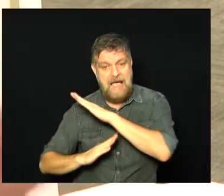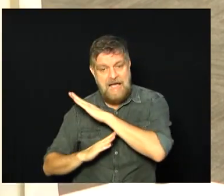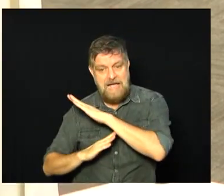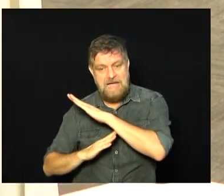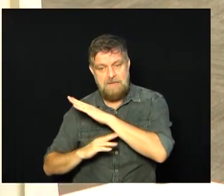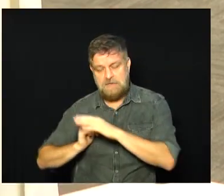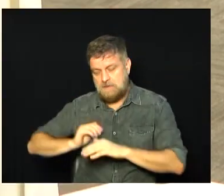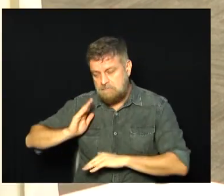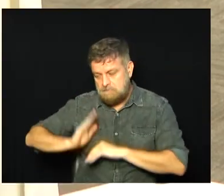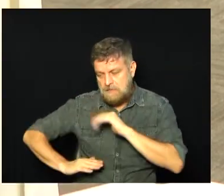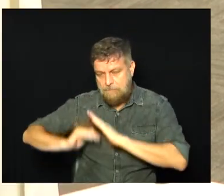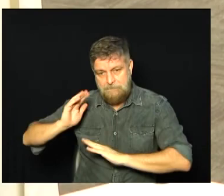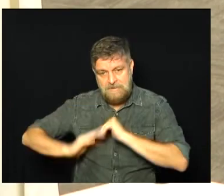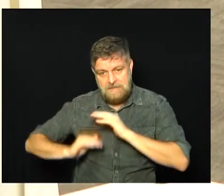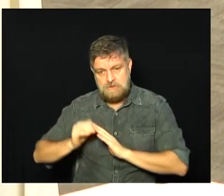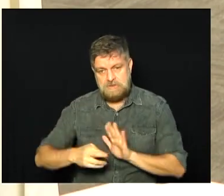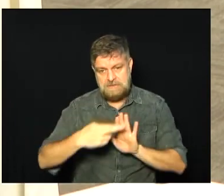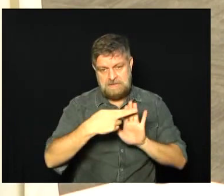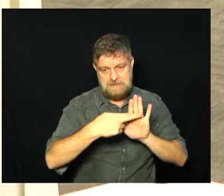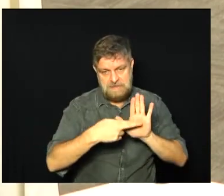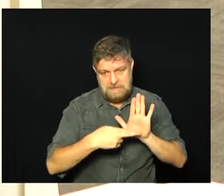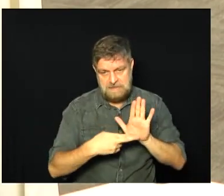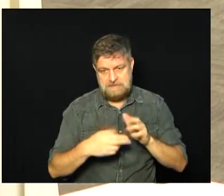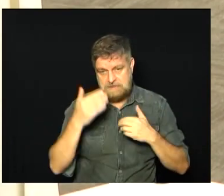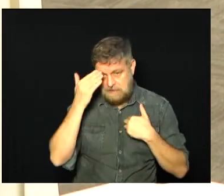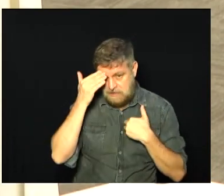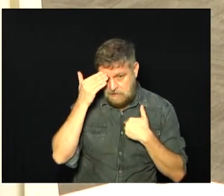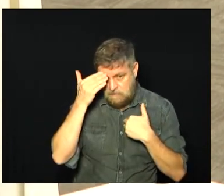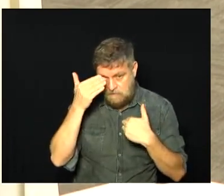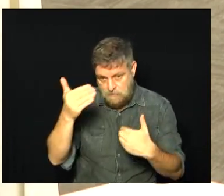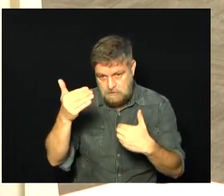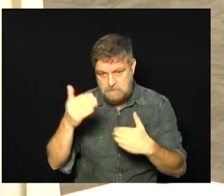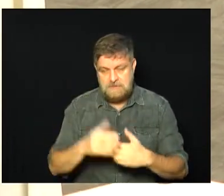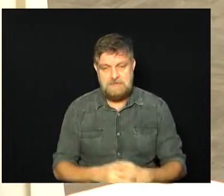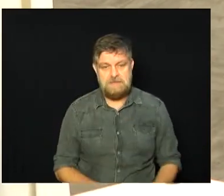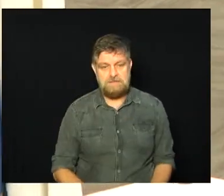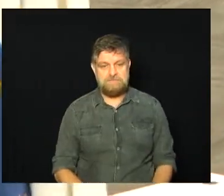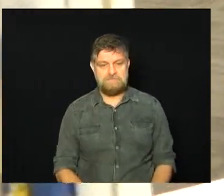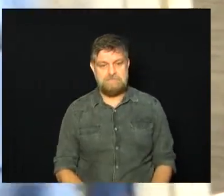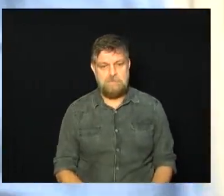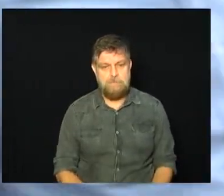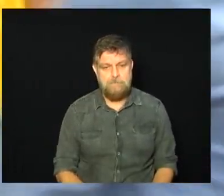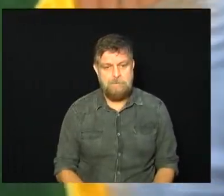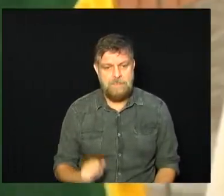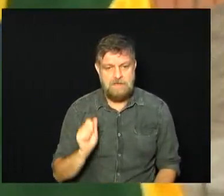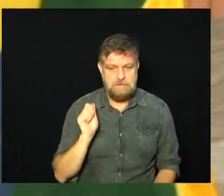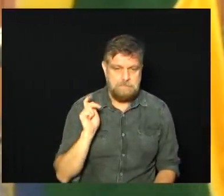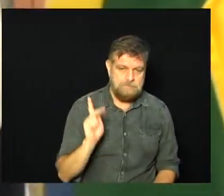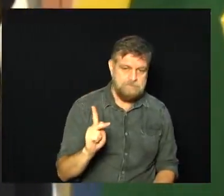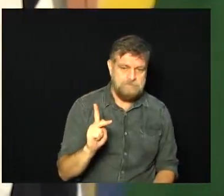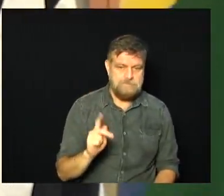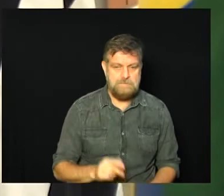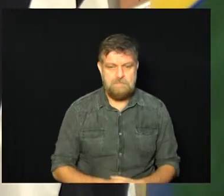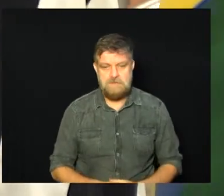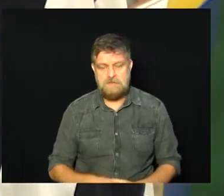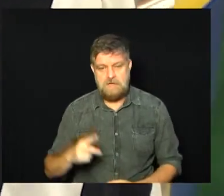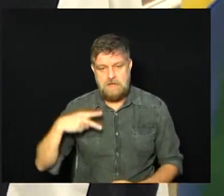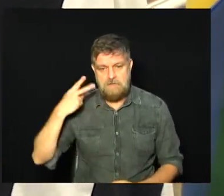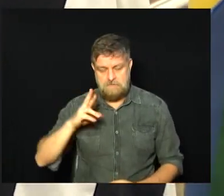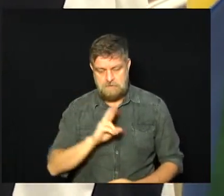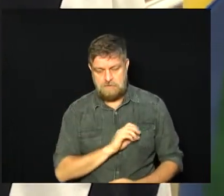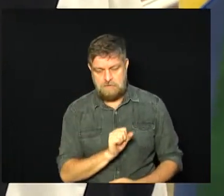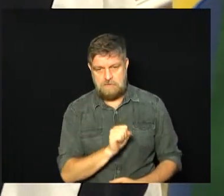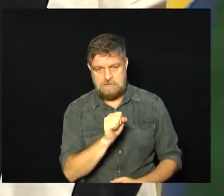na construção dessa norma. Muito obrigado pela entrevista. Eu é que agradeço. Obrigado. Ok, muito obrigado então ao vereador Luiz